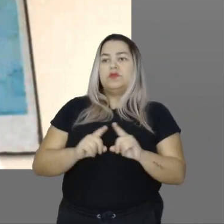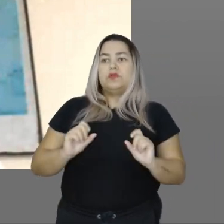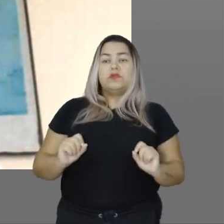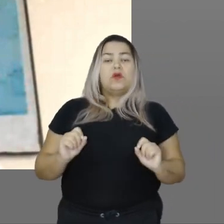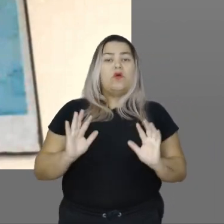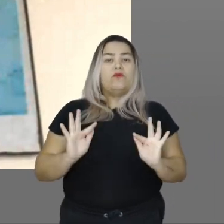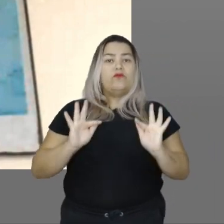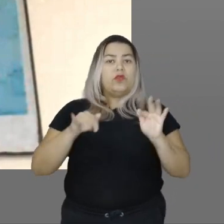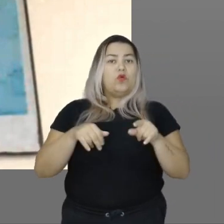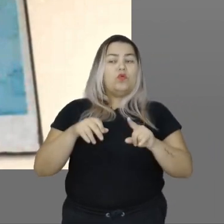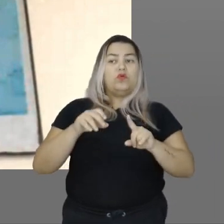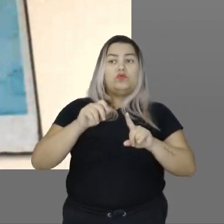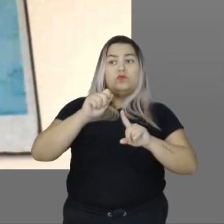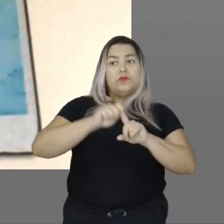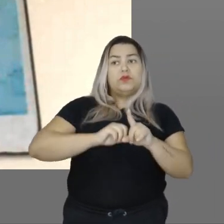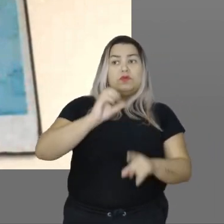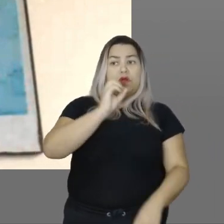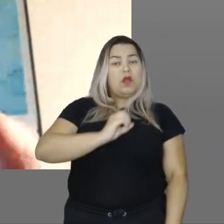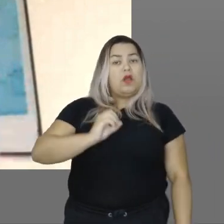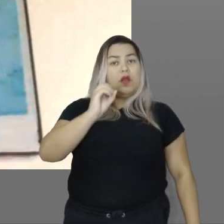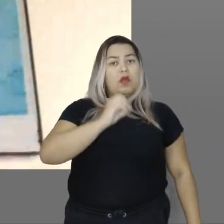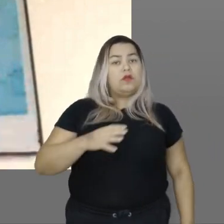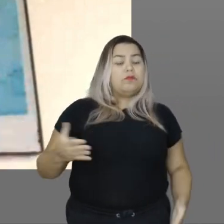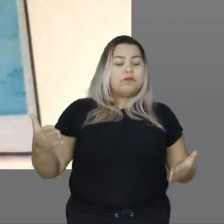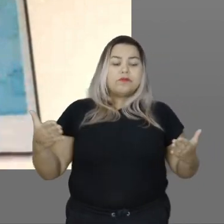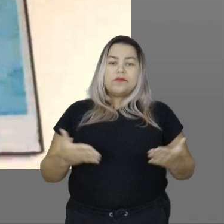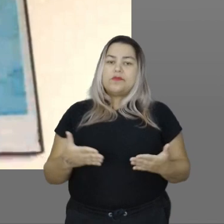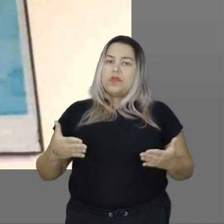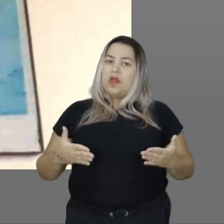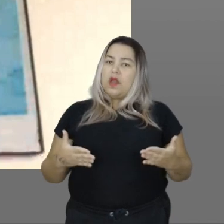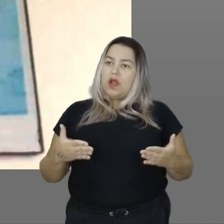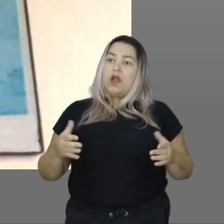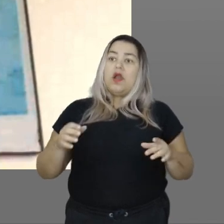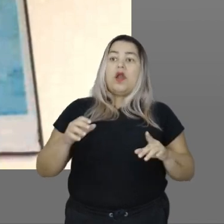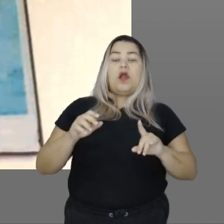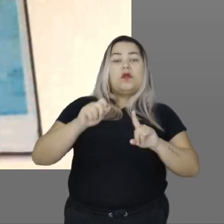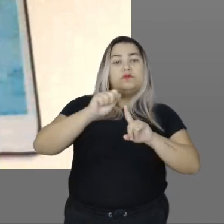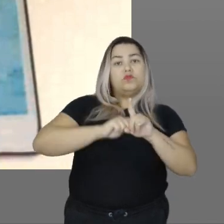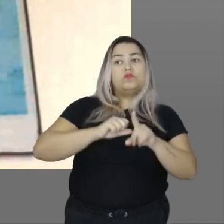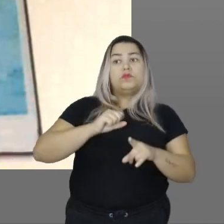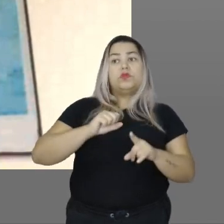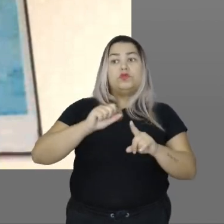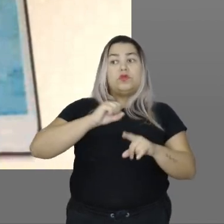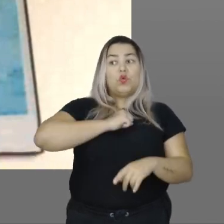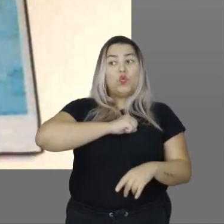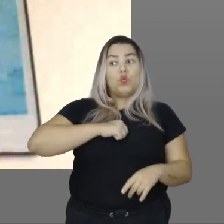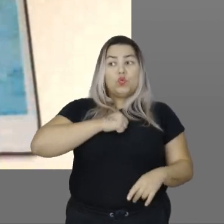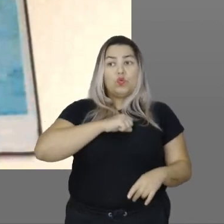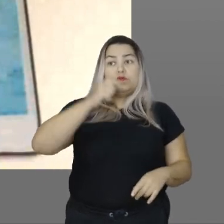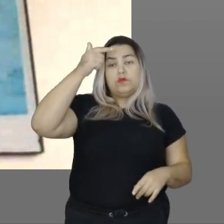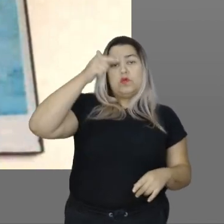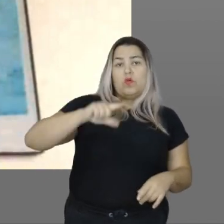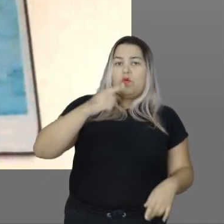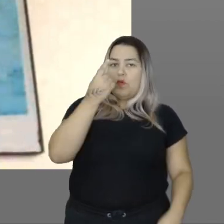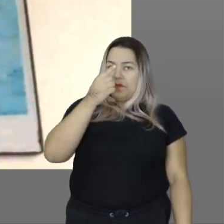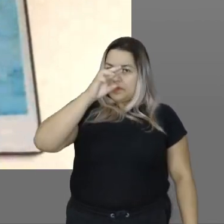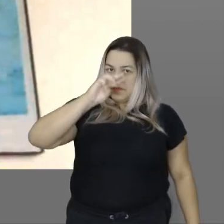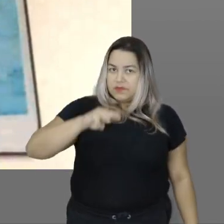de outubro, mas só neste primeiro ano até agosto, ou seja, em 8 meses, nós recuperamos